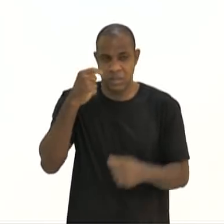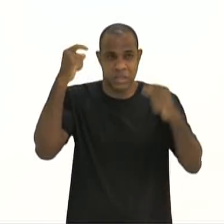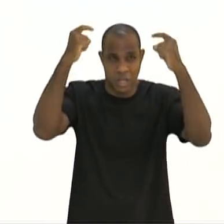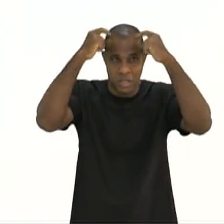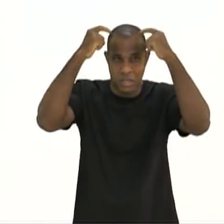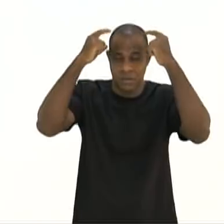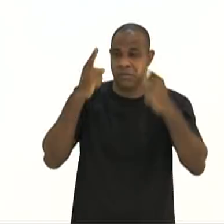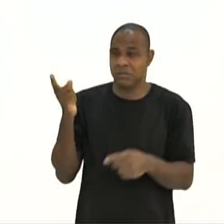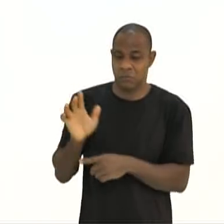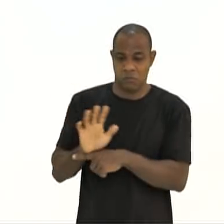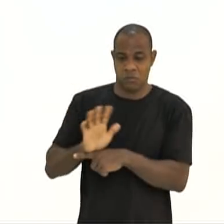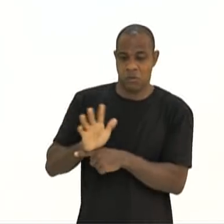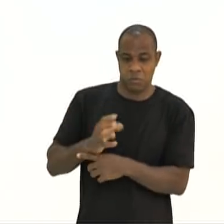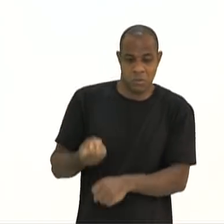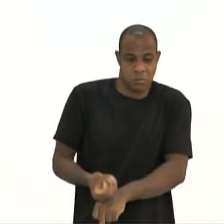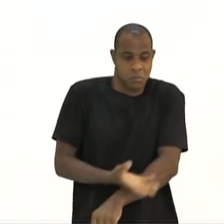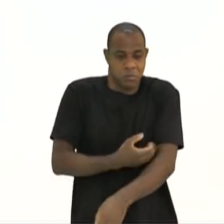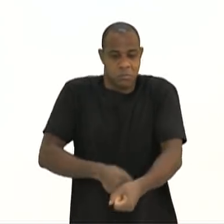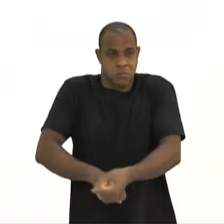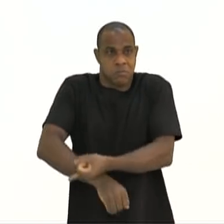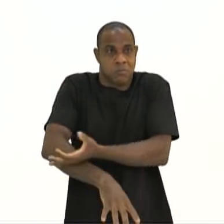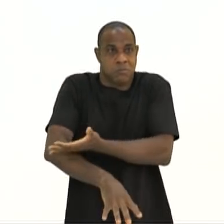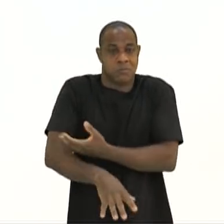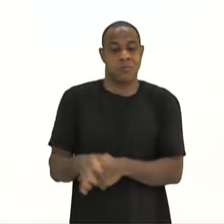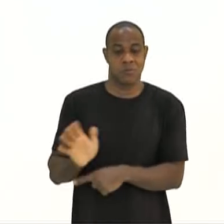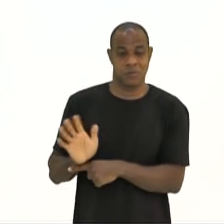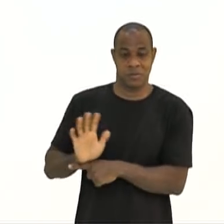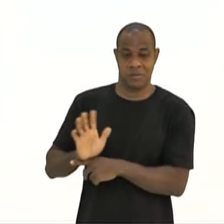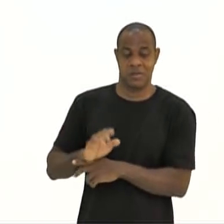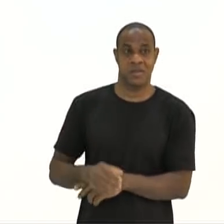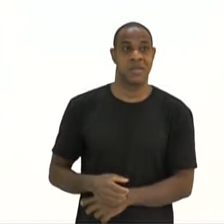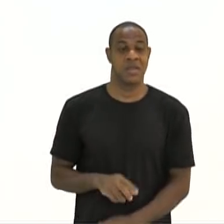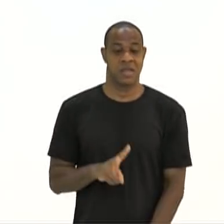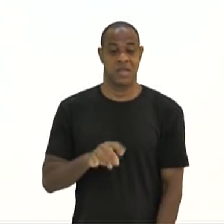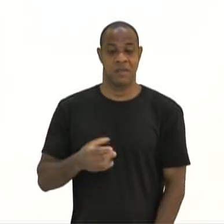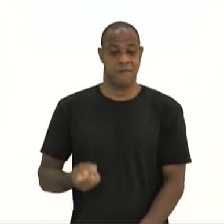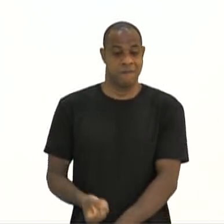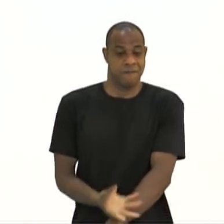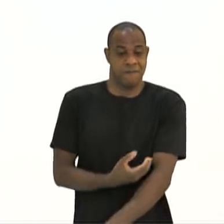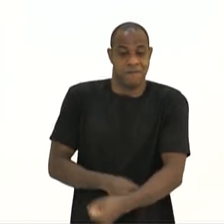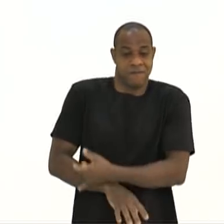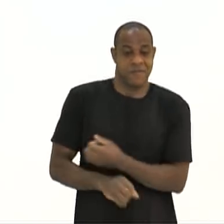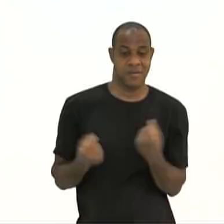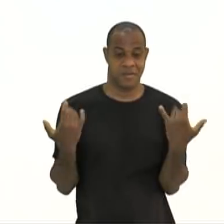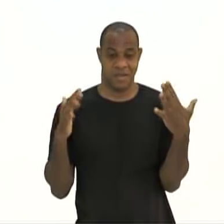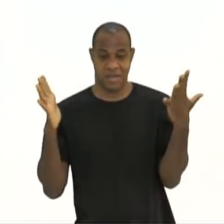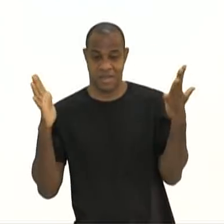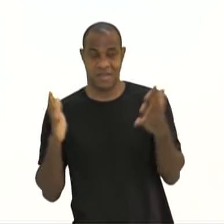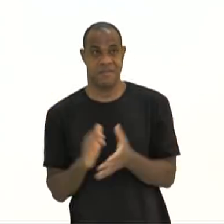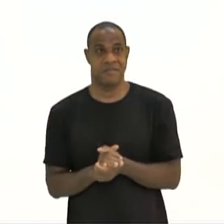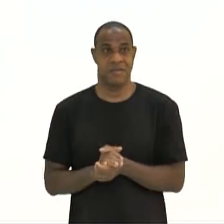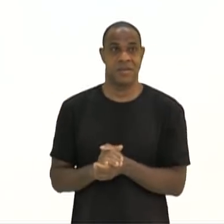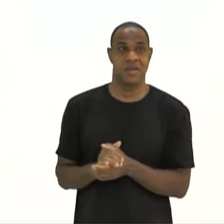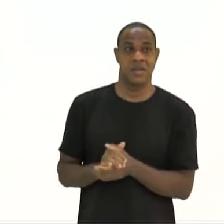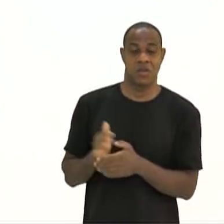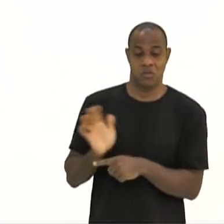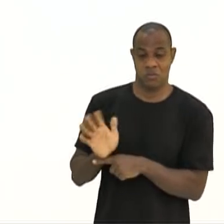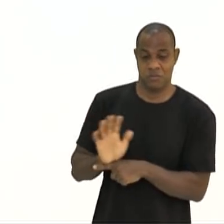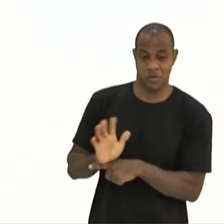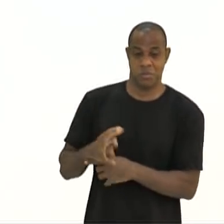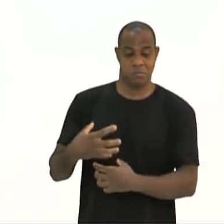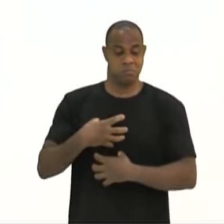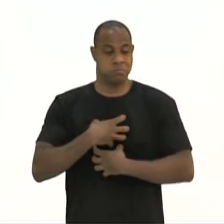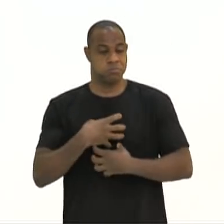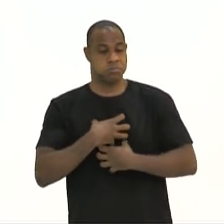mais cheio de emoção da história do cinema. Viva todas as emoções do filme hilariante e comovente